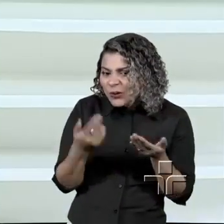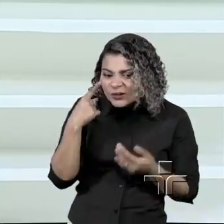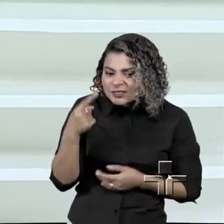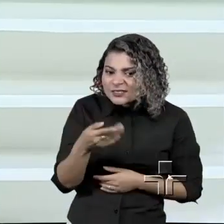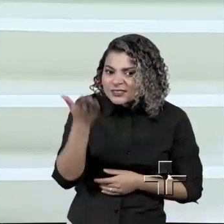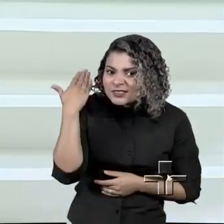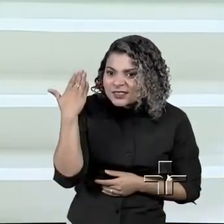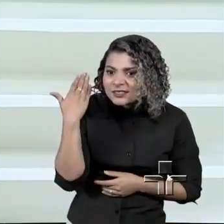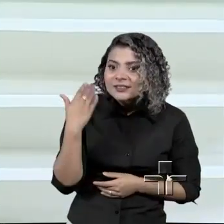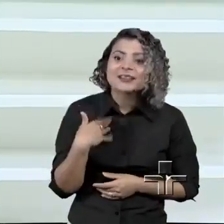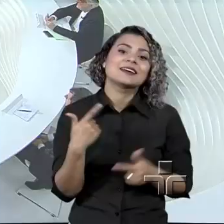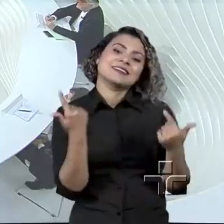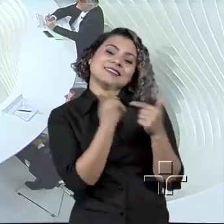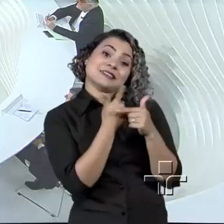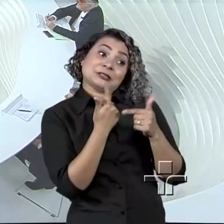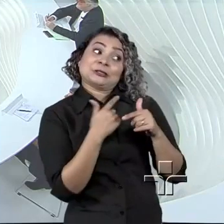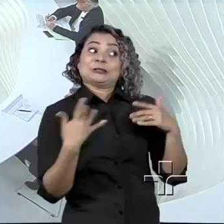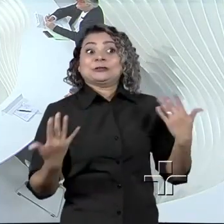ou